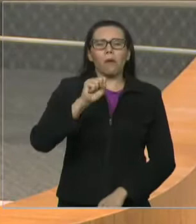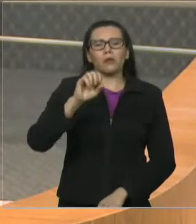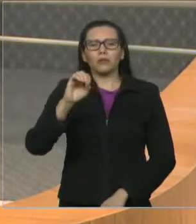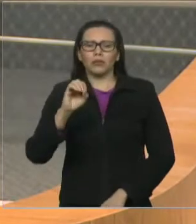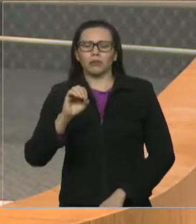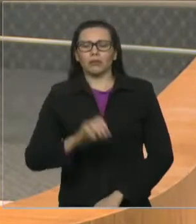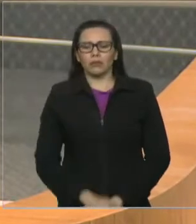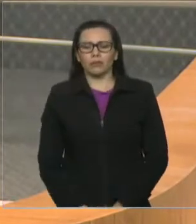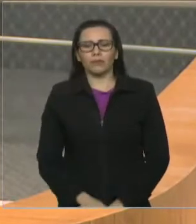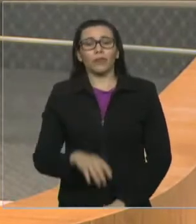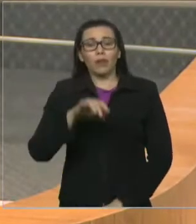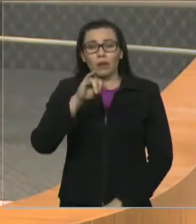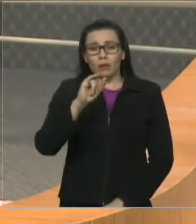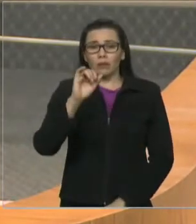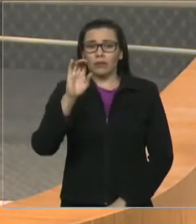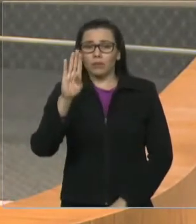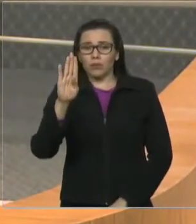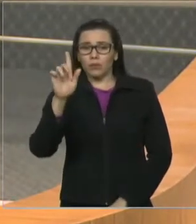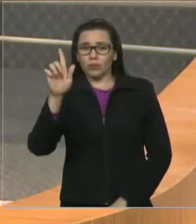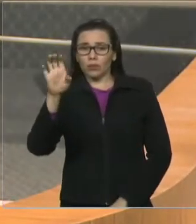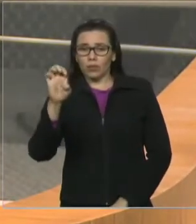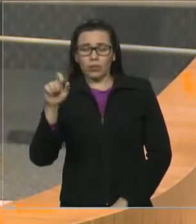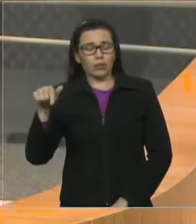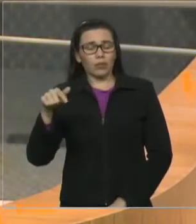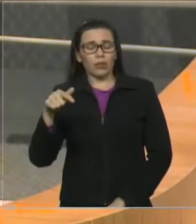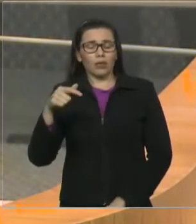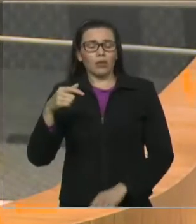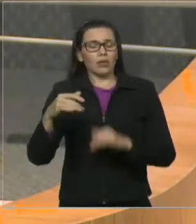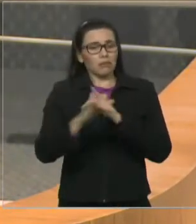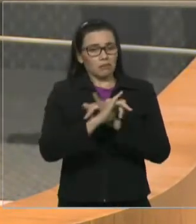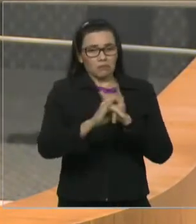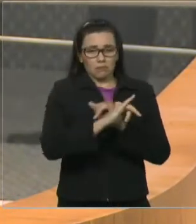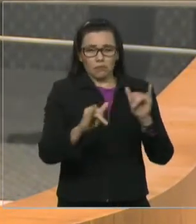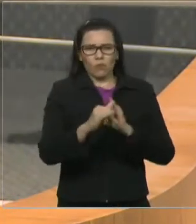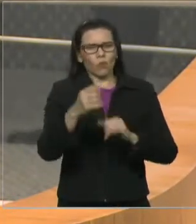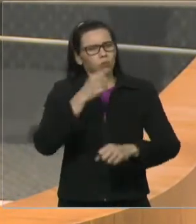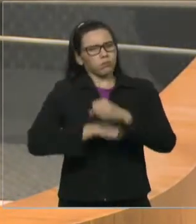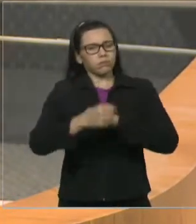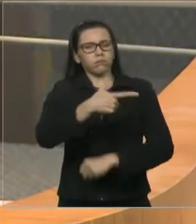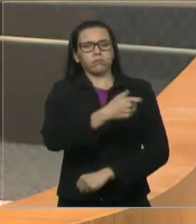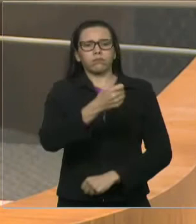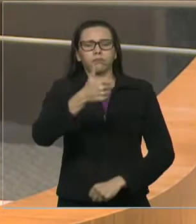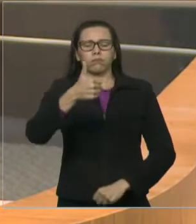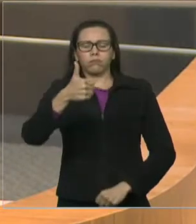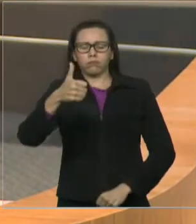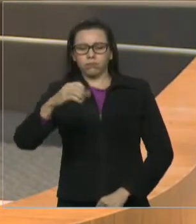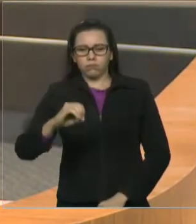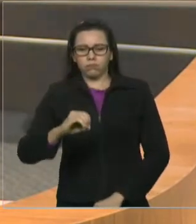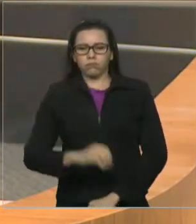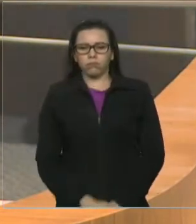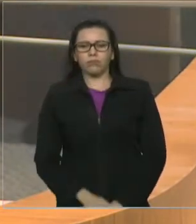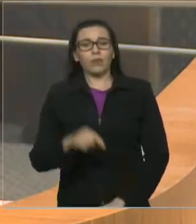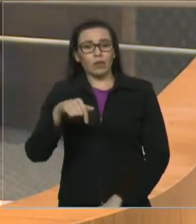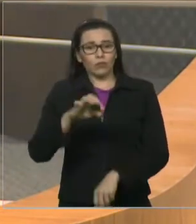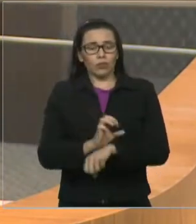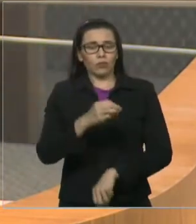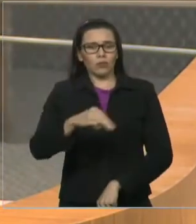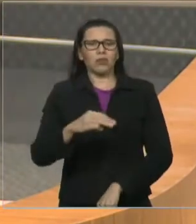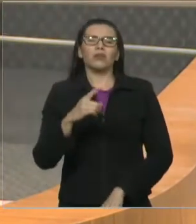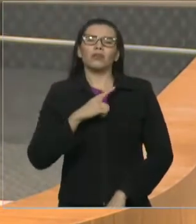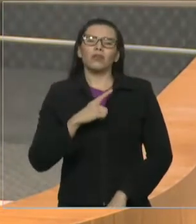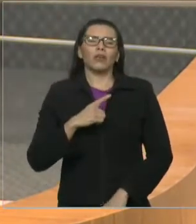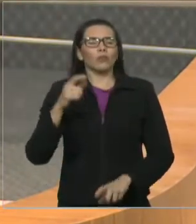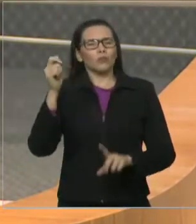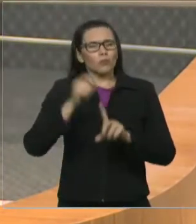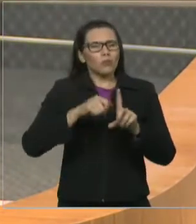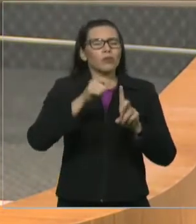Censo do IBGE de 2010. E só realizamos aqui no Estado 300 exames por mês. E onde é que esses exames